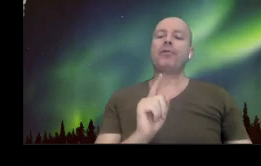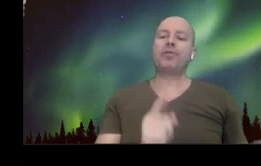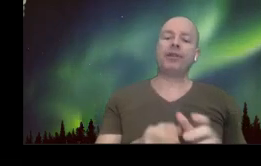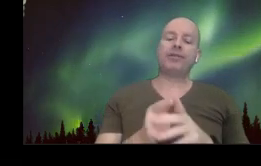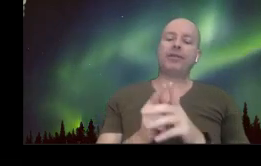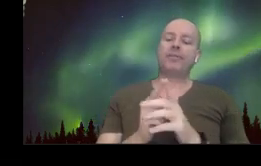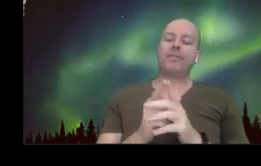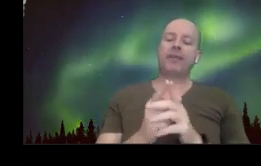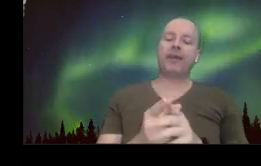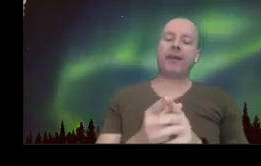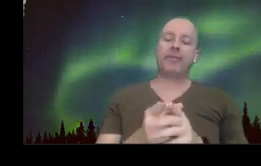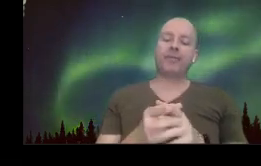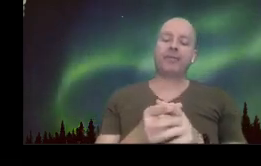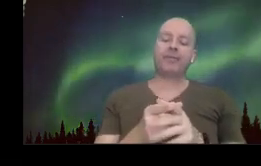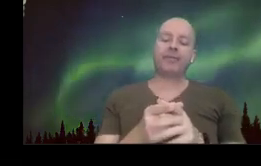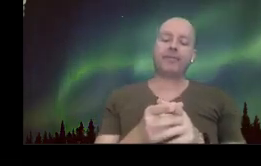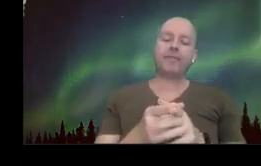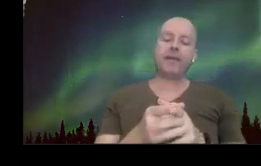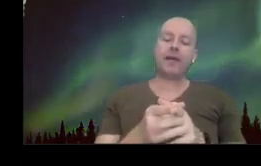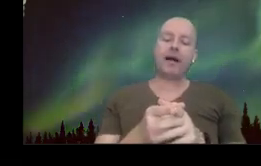Eu falei para vocês que